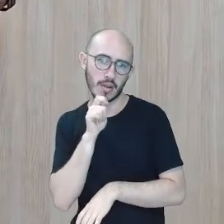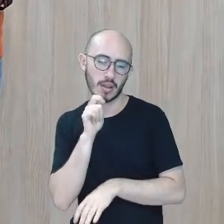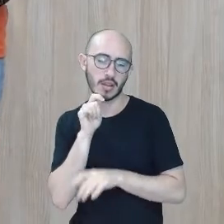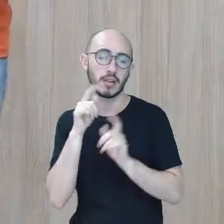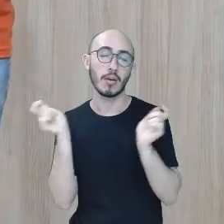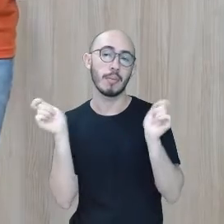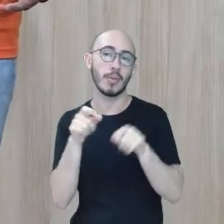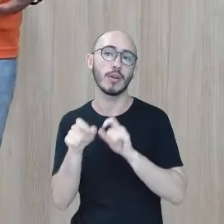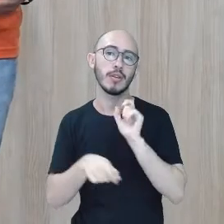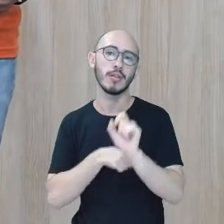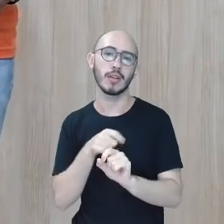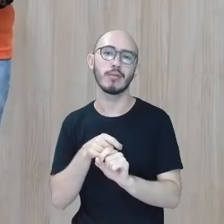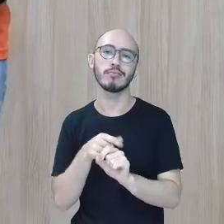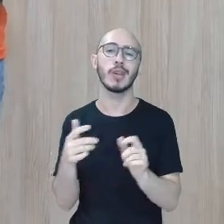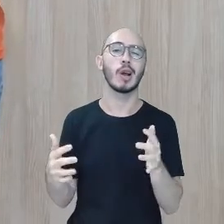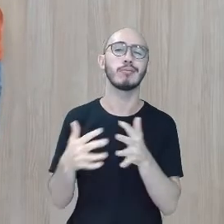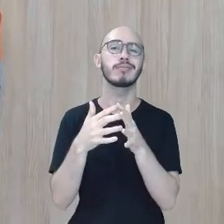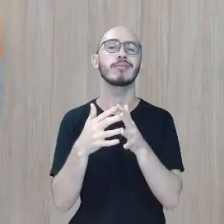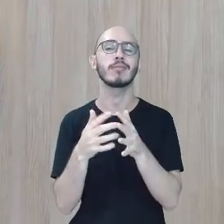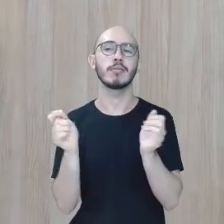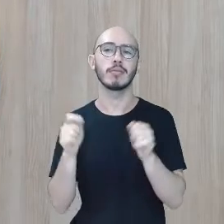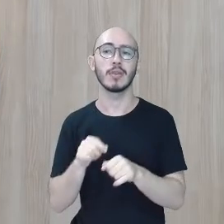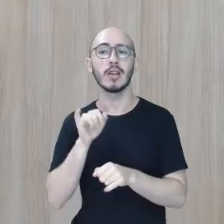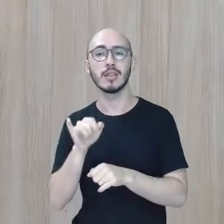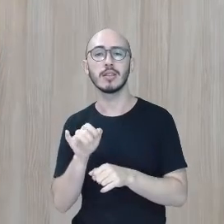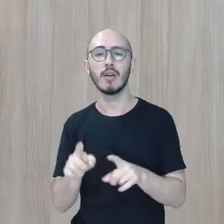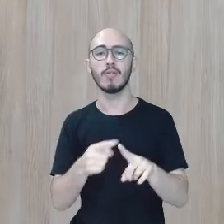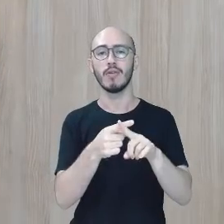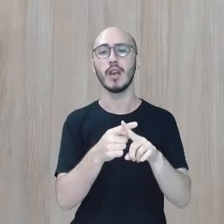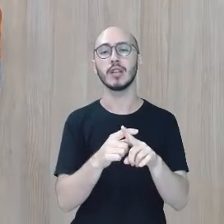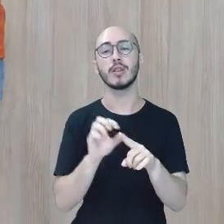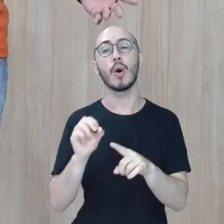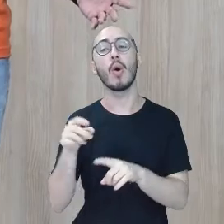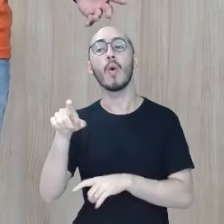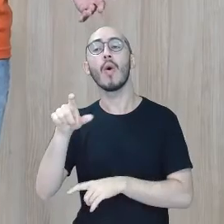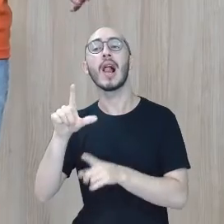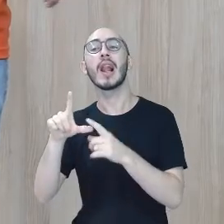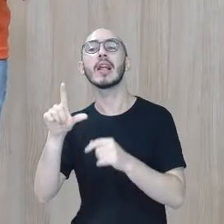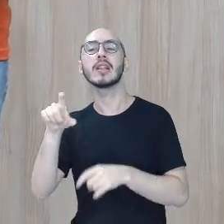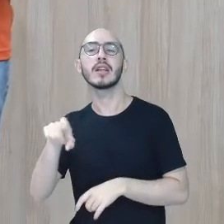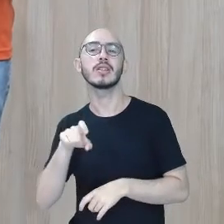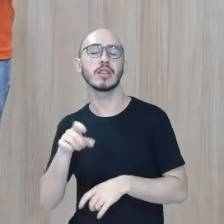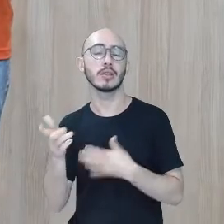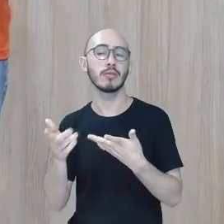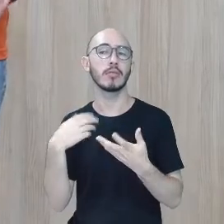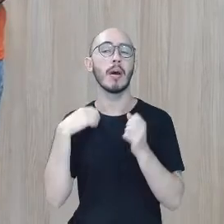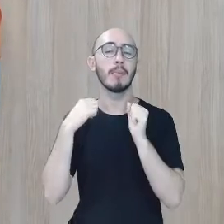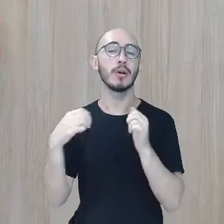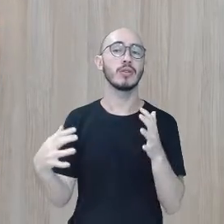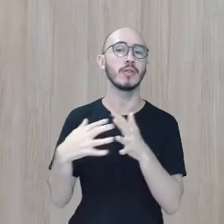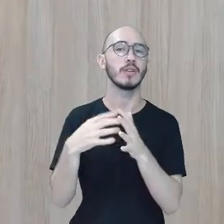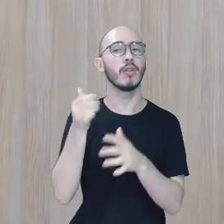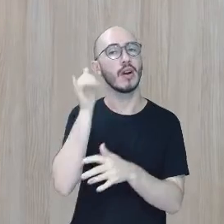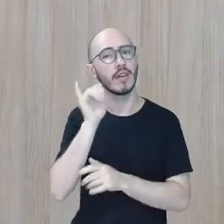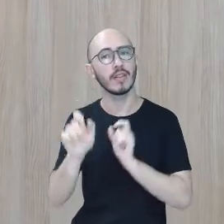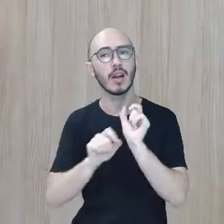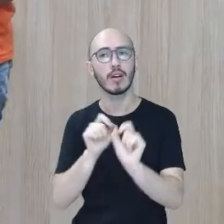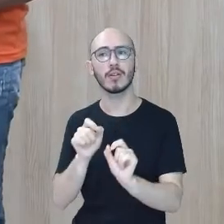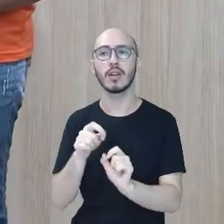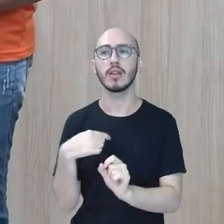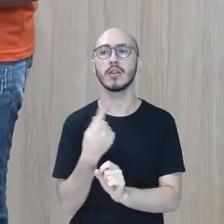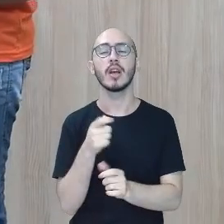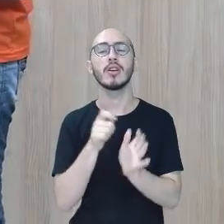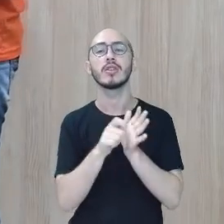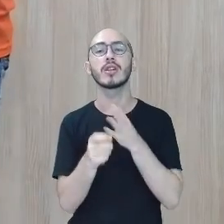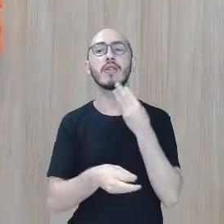confundir com vários X. Será que é o X da incógnita? Será que é o X da multiplicação? Então, para a gente convencionar isso aí, a gente escreve